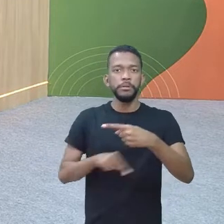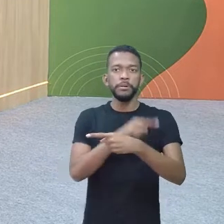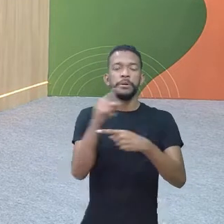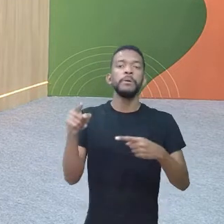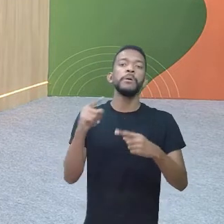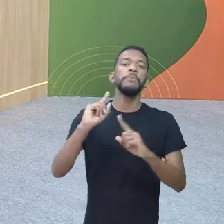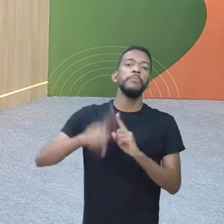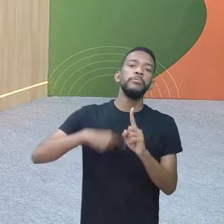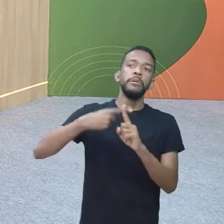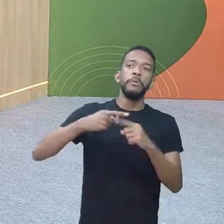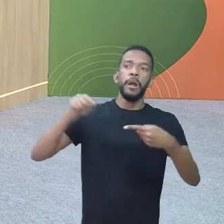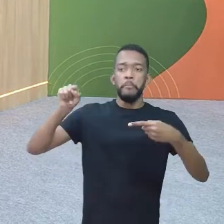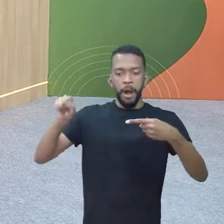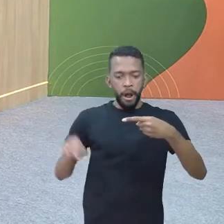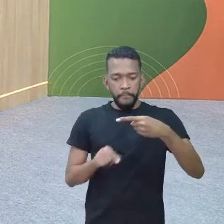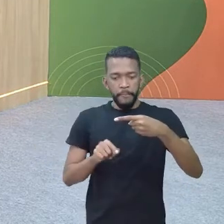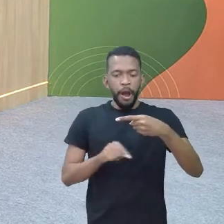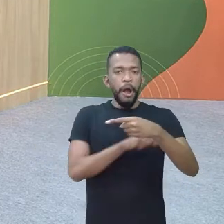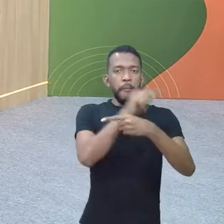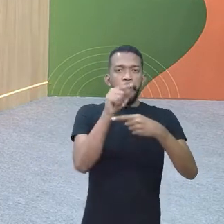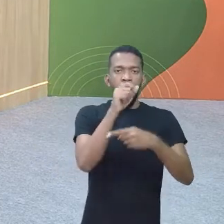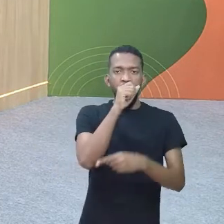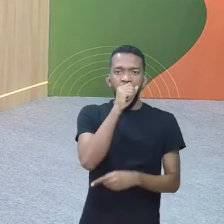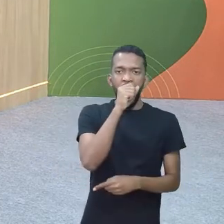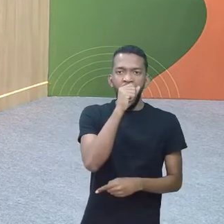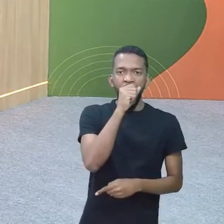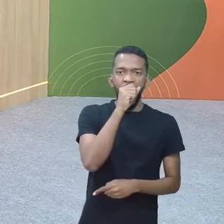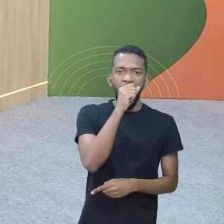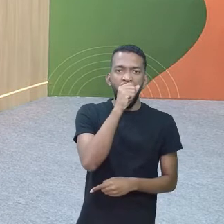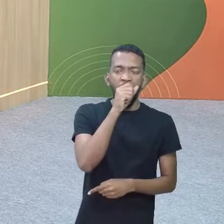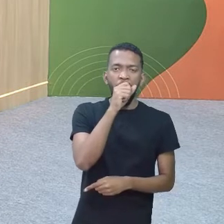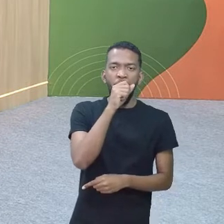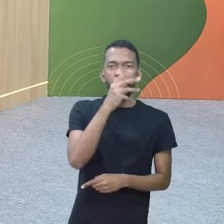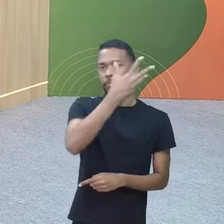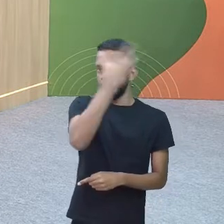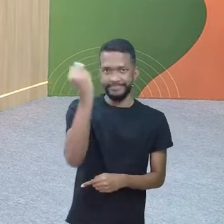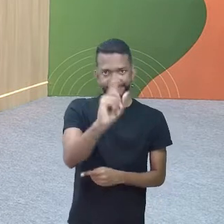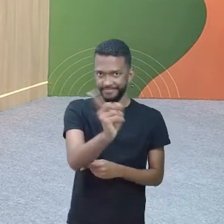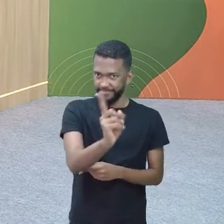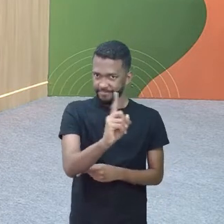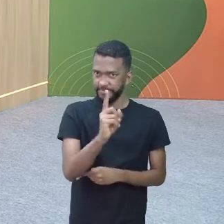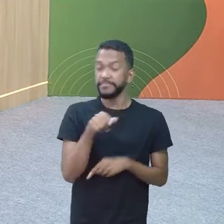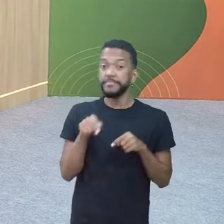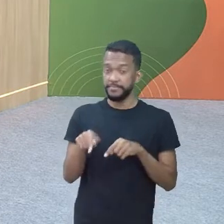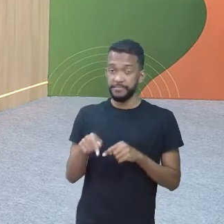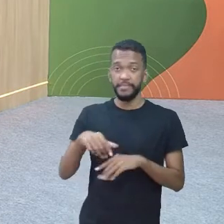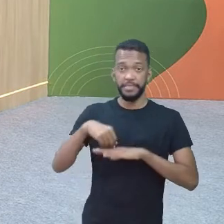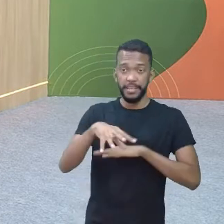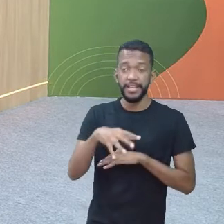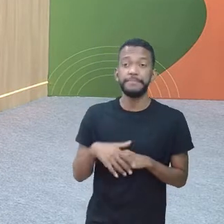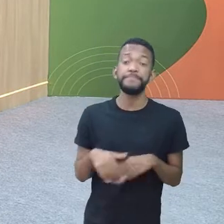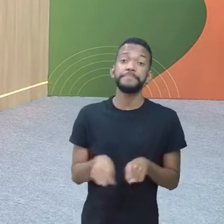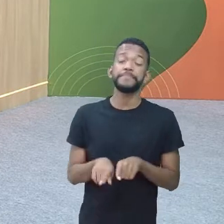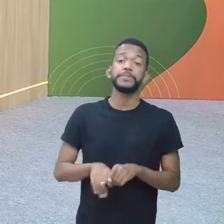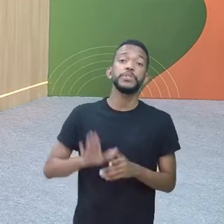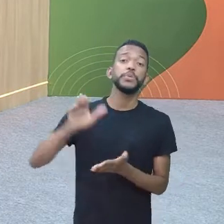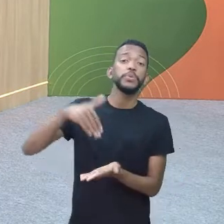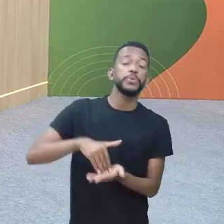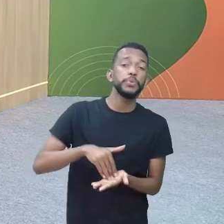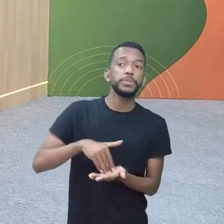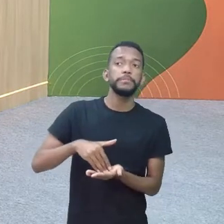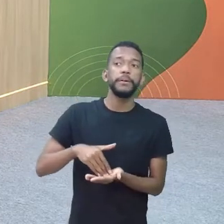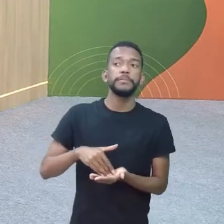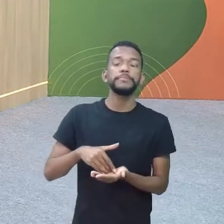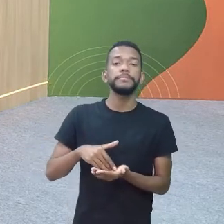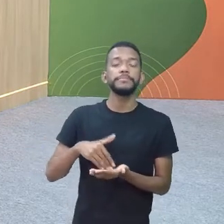né? A gente fez meio que um ciclo. Então, não esquece dessa dica, tá bom? E a última ideia, que é uma das ideias